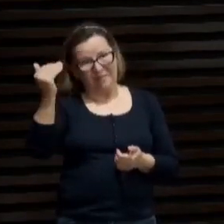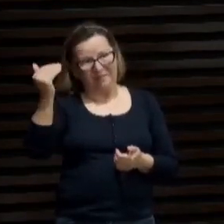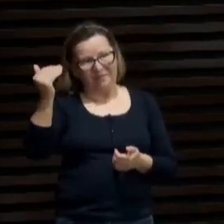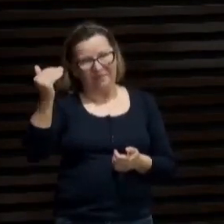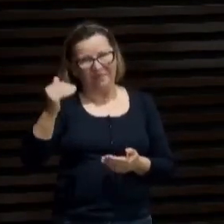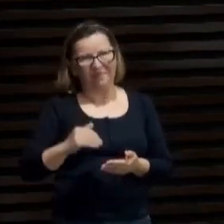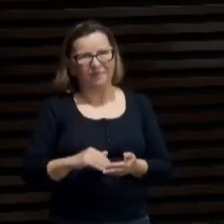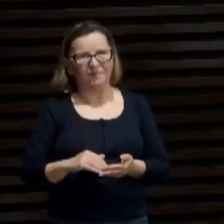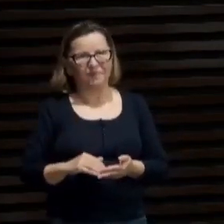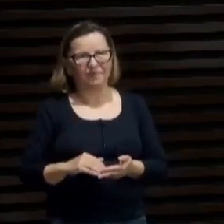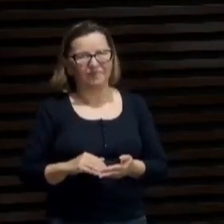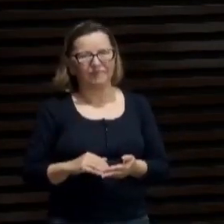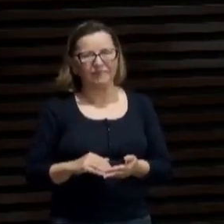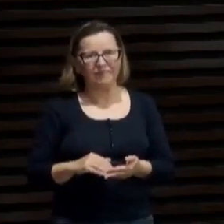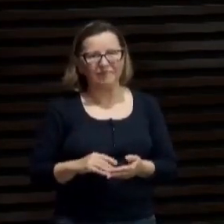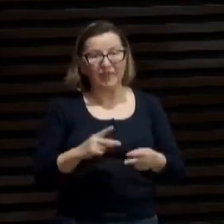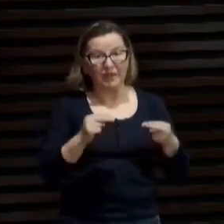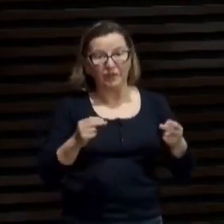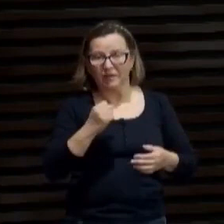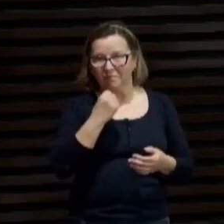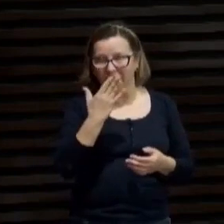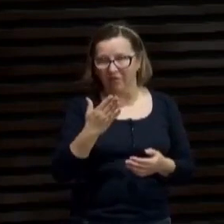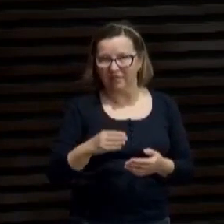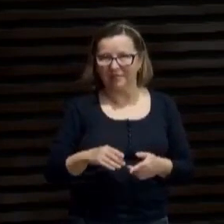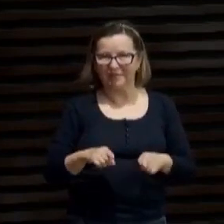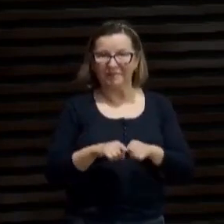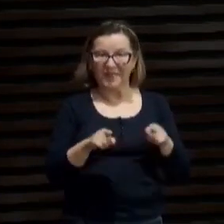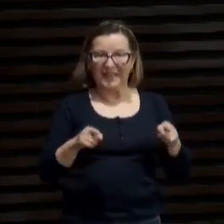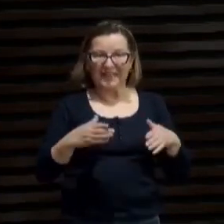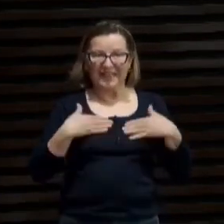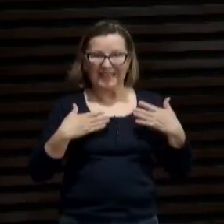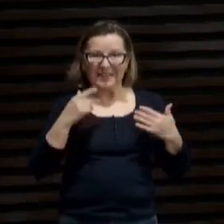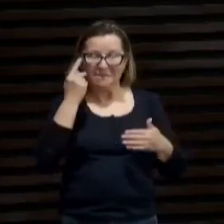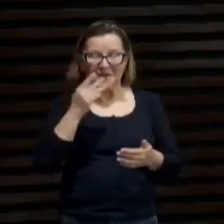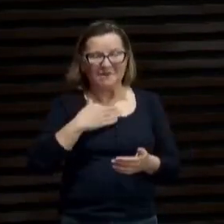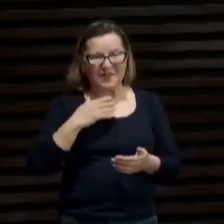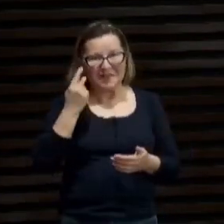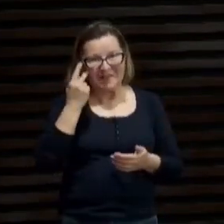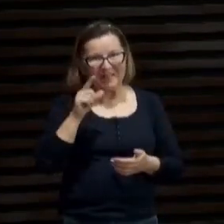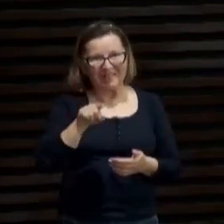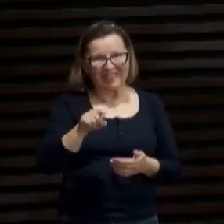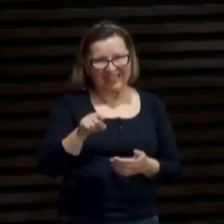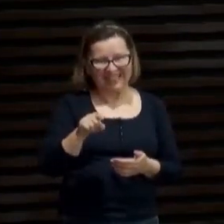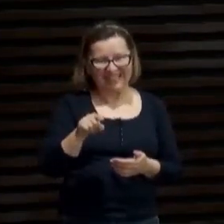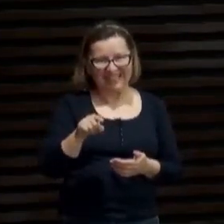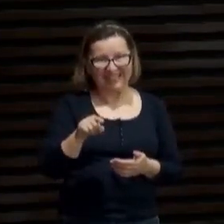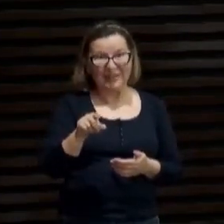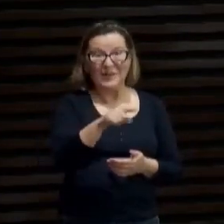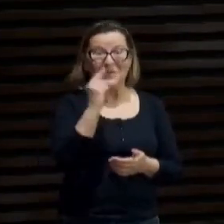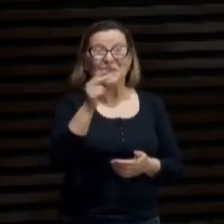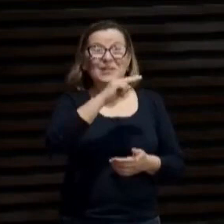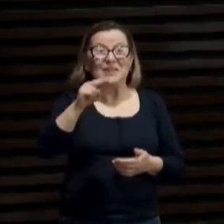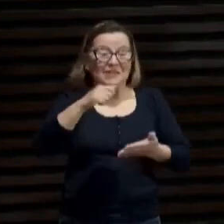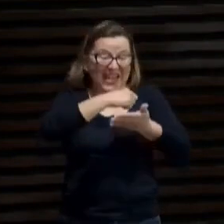São as circunstâncias favoráveis. A alegria para mim e para você é que o nosso nome está arrolado